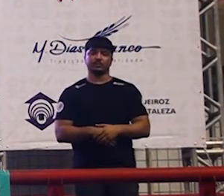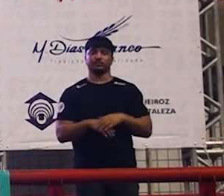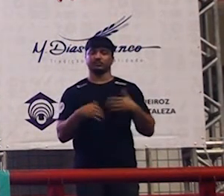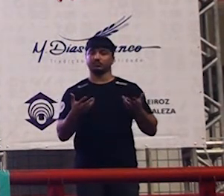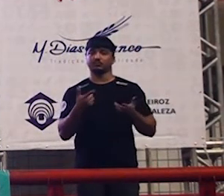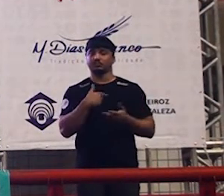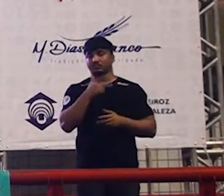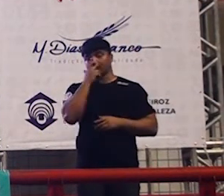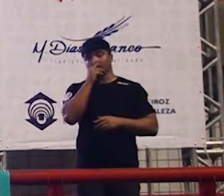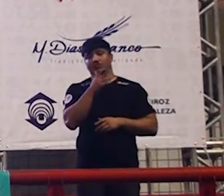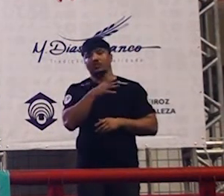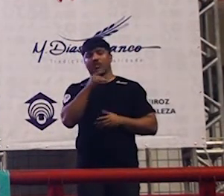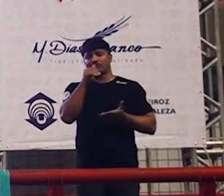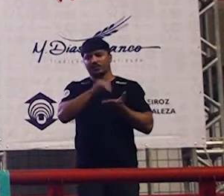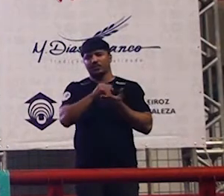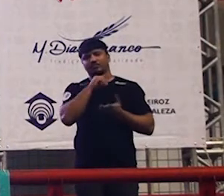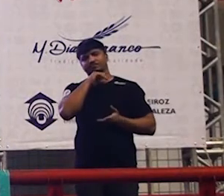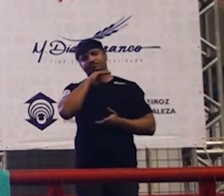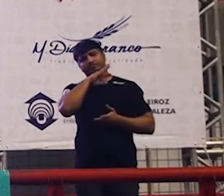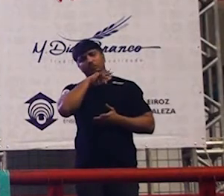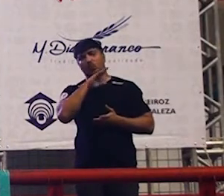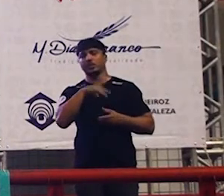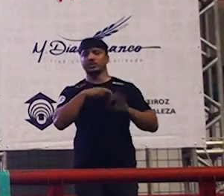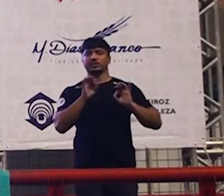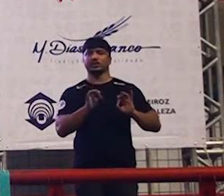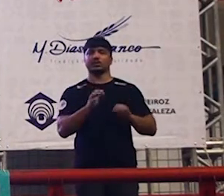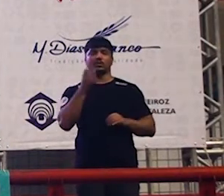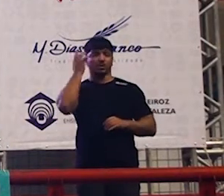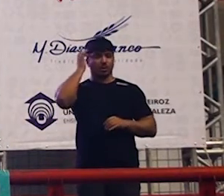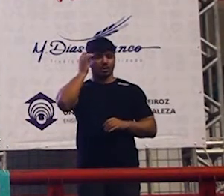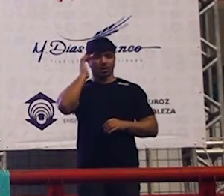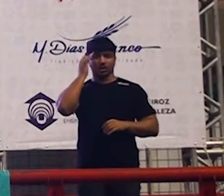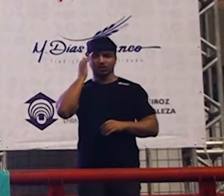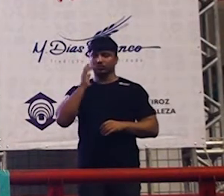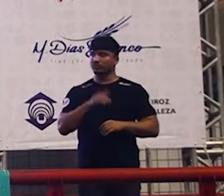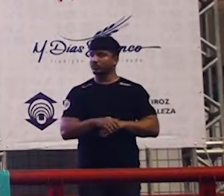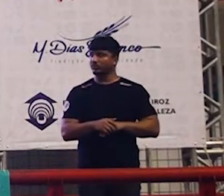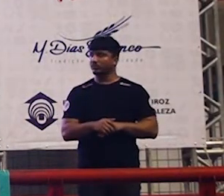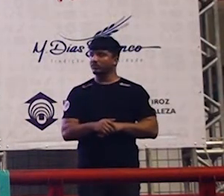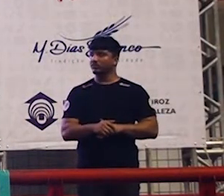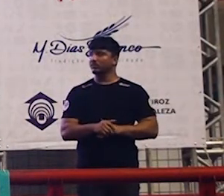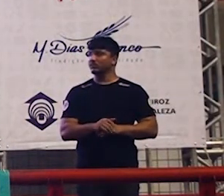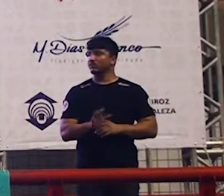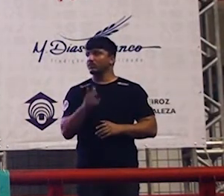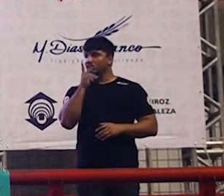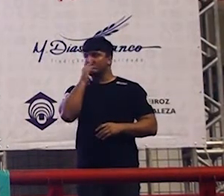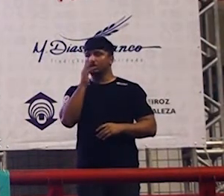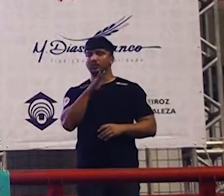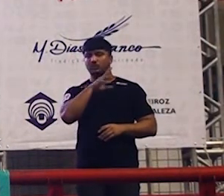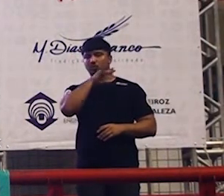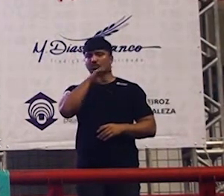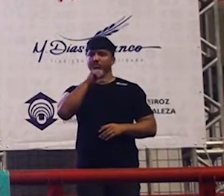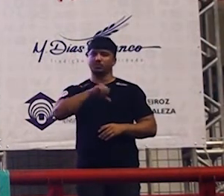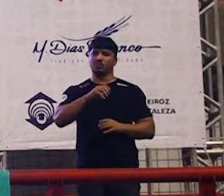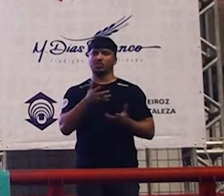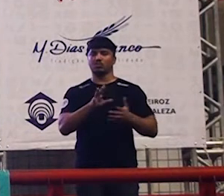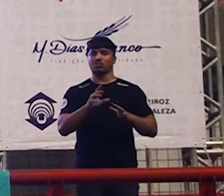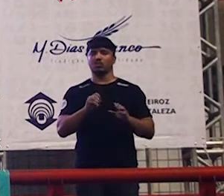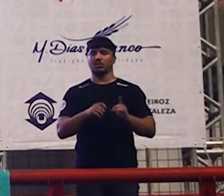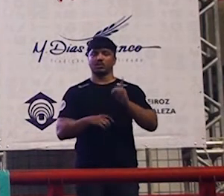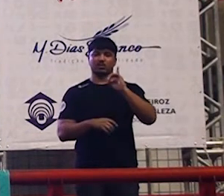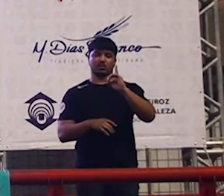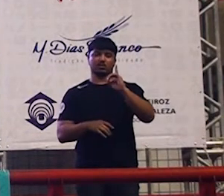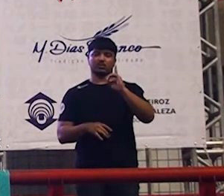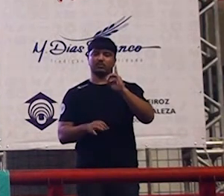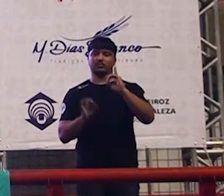Então não gostei desse final. Eu acho que o item, vamos dizer assim, menos ruim é o item